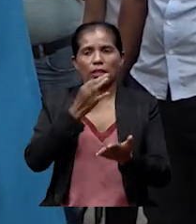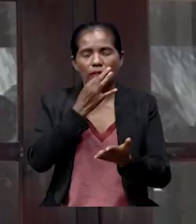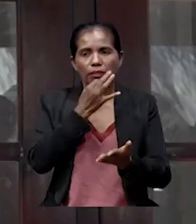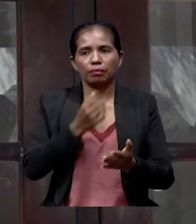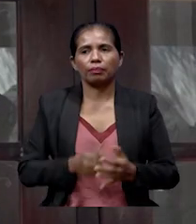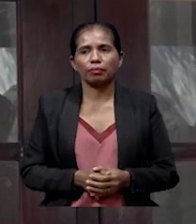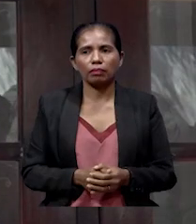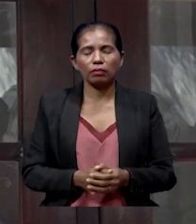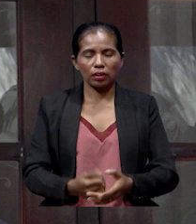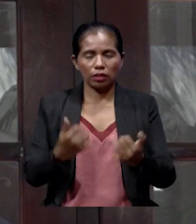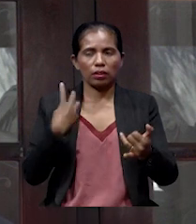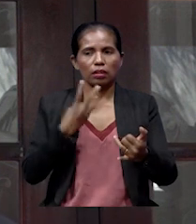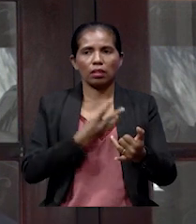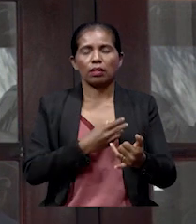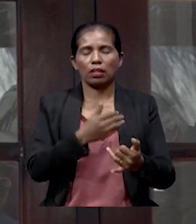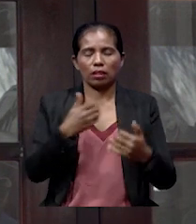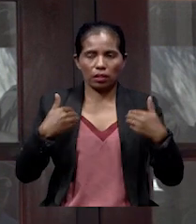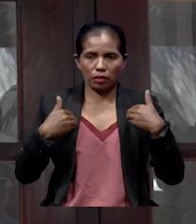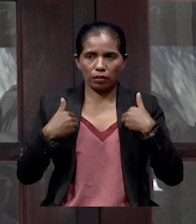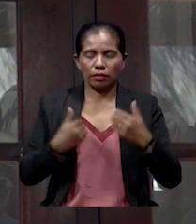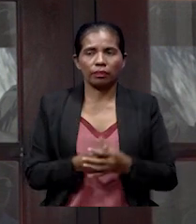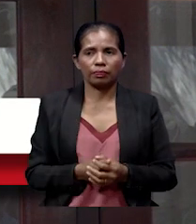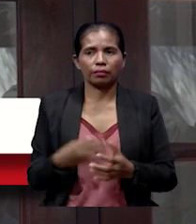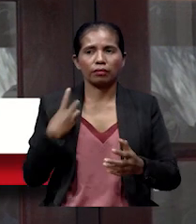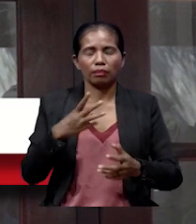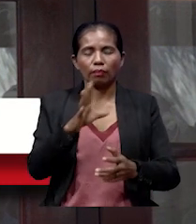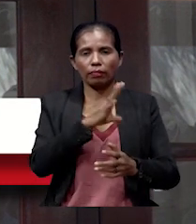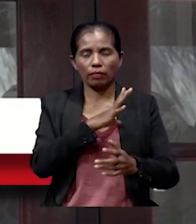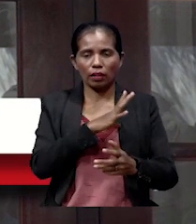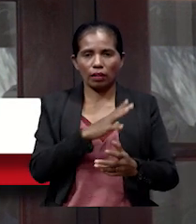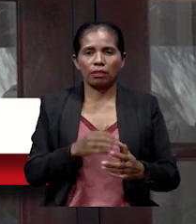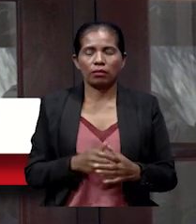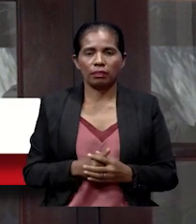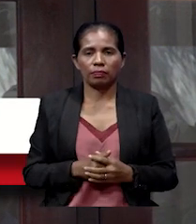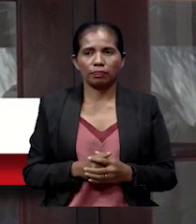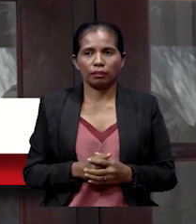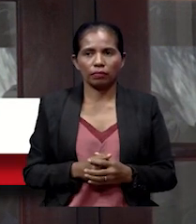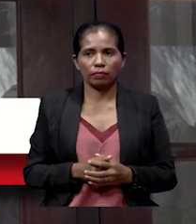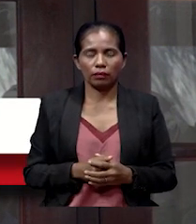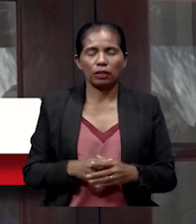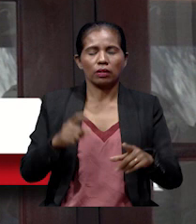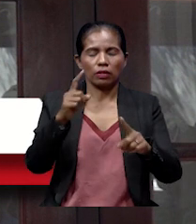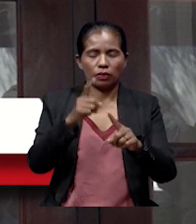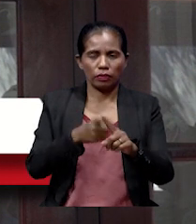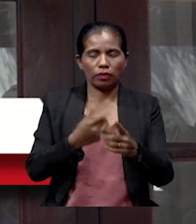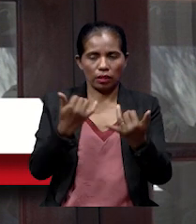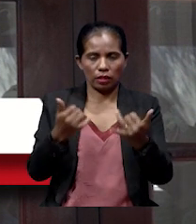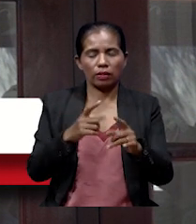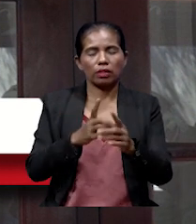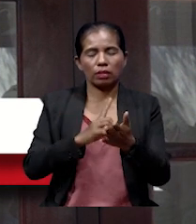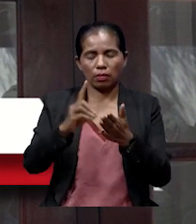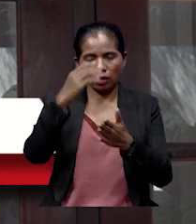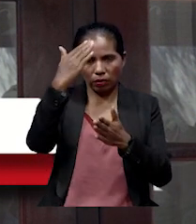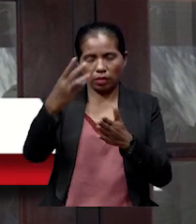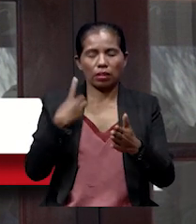Cesta básica agora, itahe na fase ikus, itahe em kataka, fim de semana também, ou início de semana, ou em Itabele